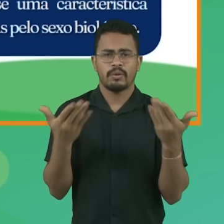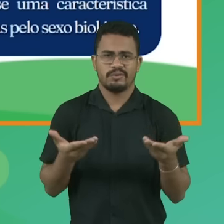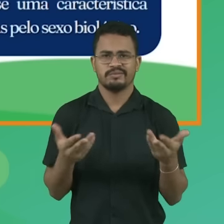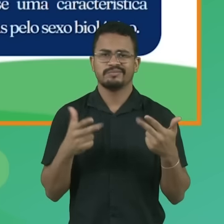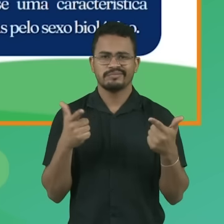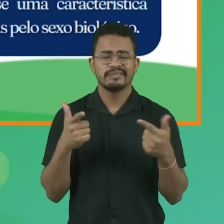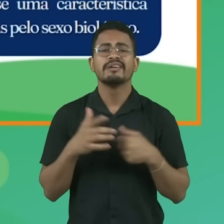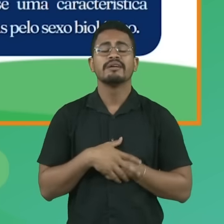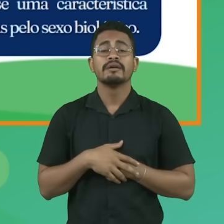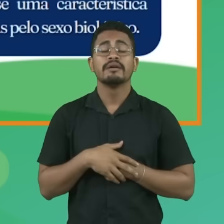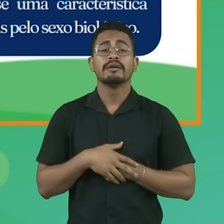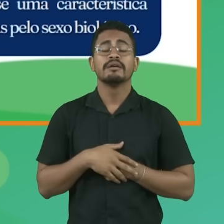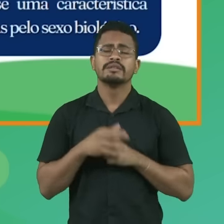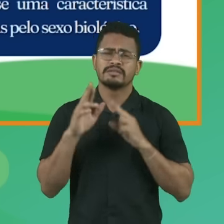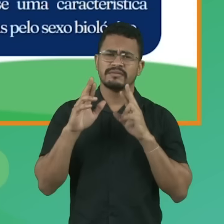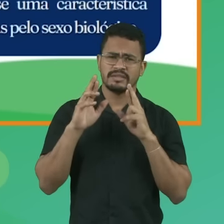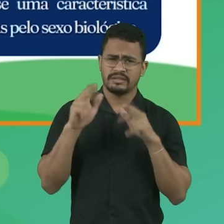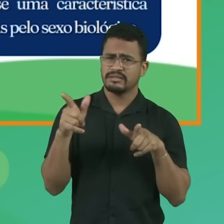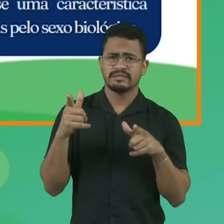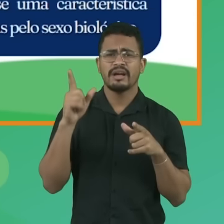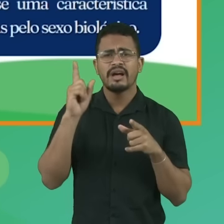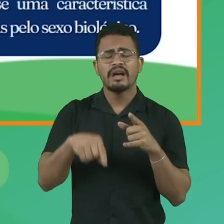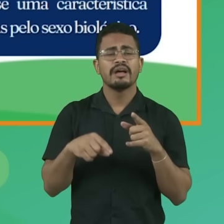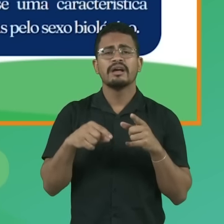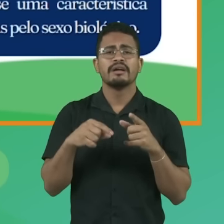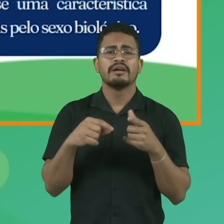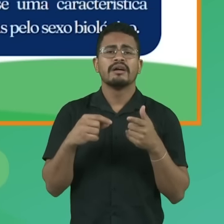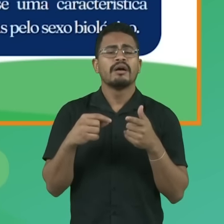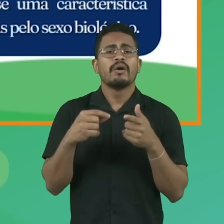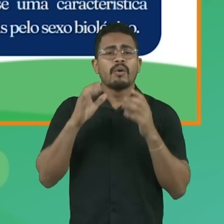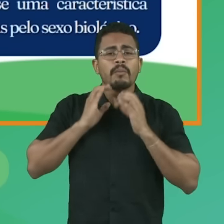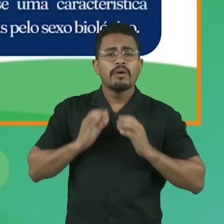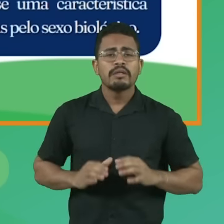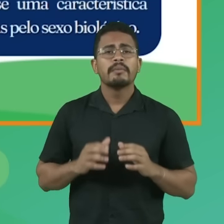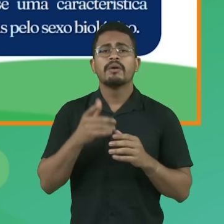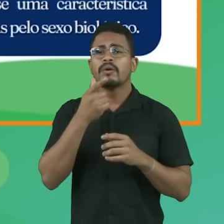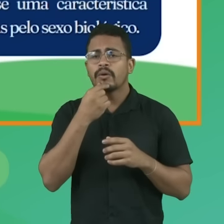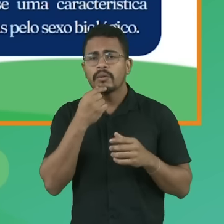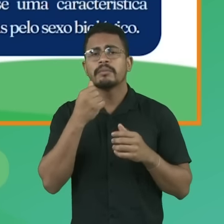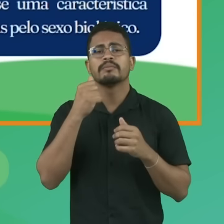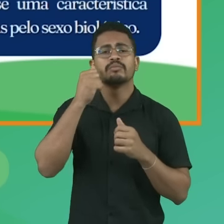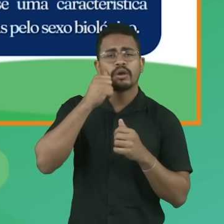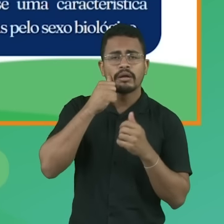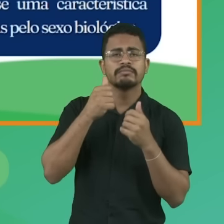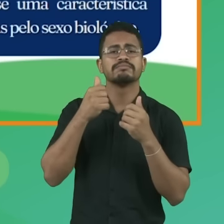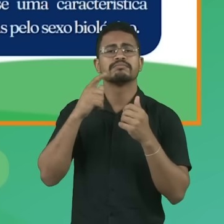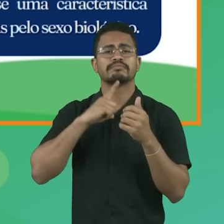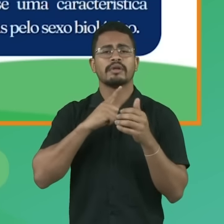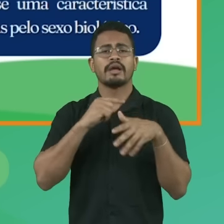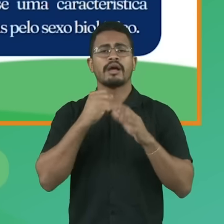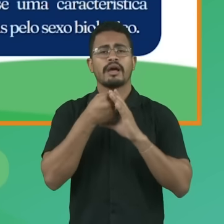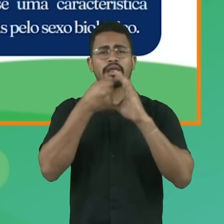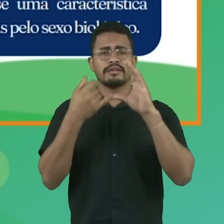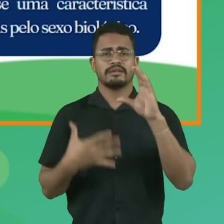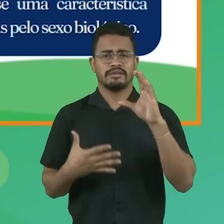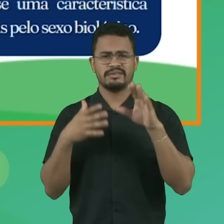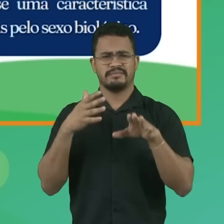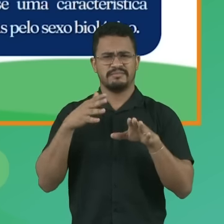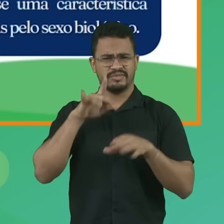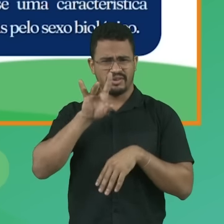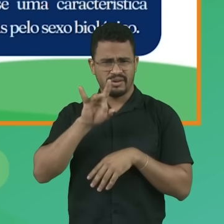Essas diferenças seriam impossíveis se o comportamento dos homens e mulheres fosse uma característica determinada apenas pelo